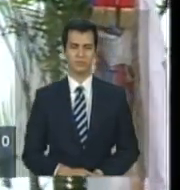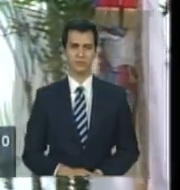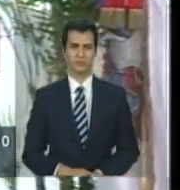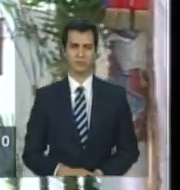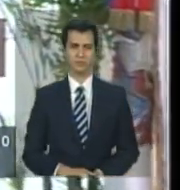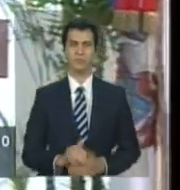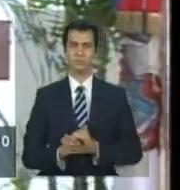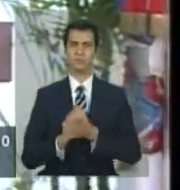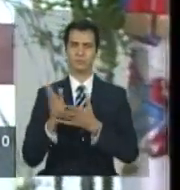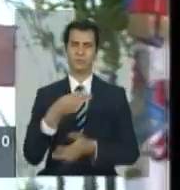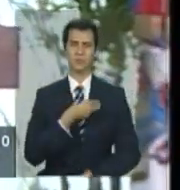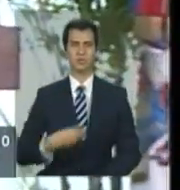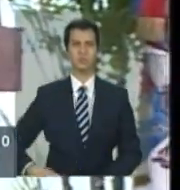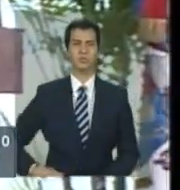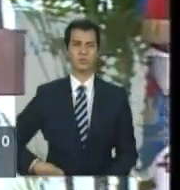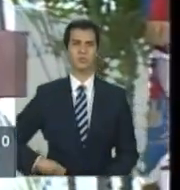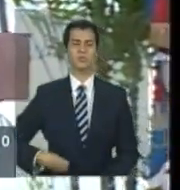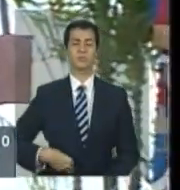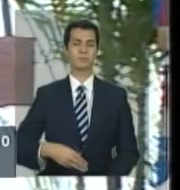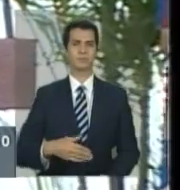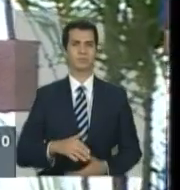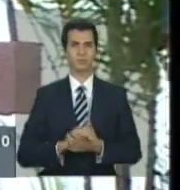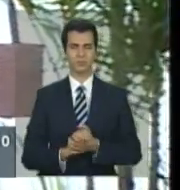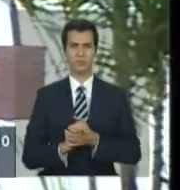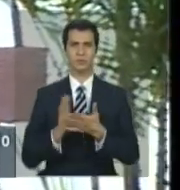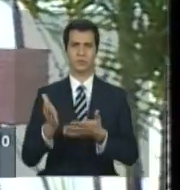Senhor Michel Temer, vice-presidente da